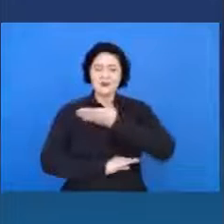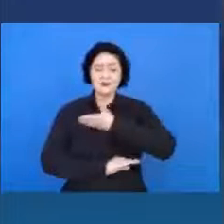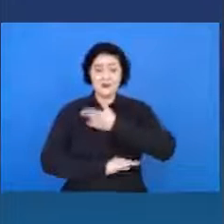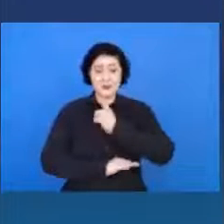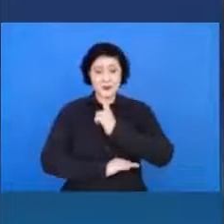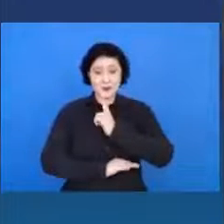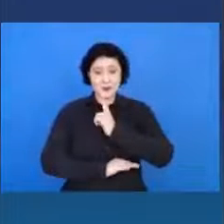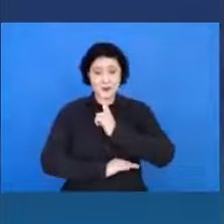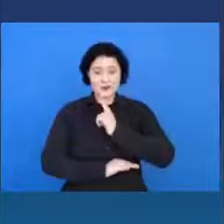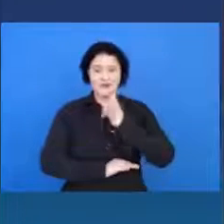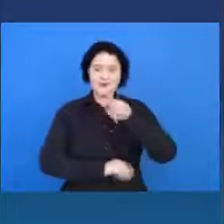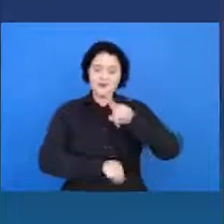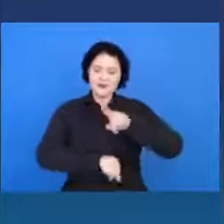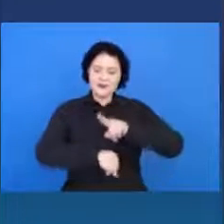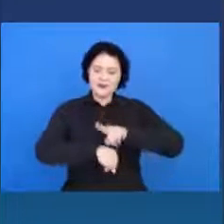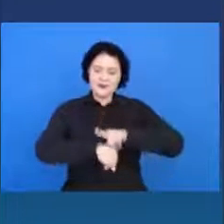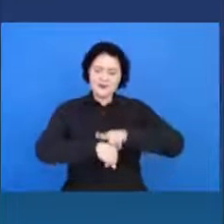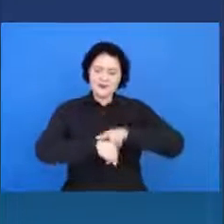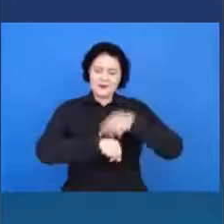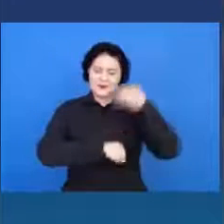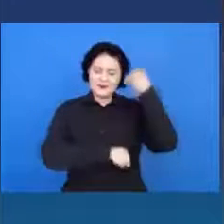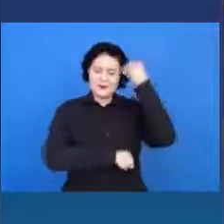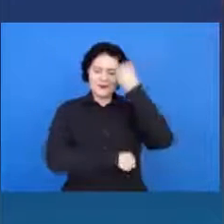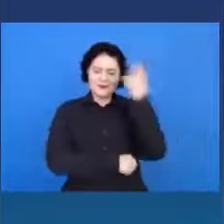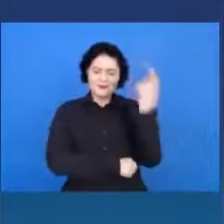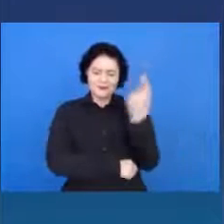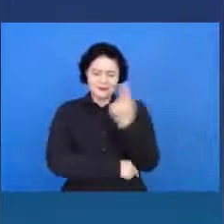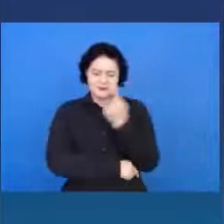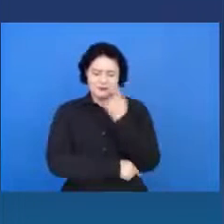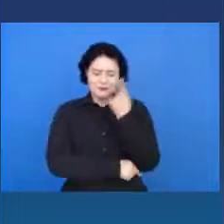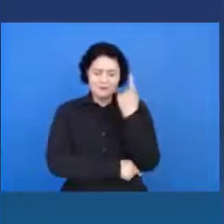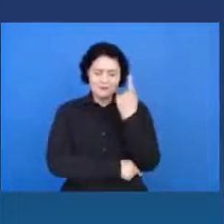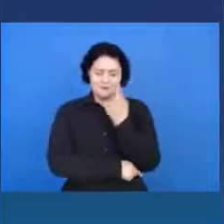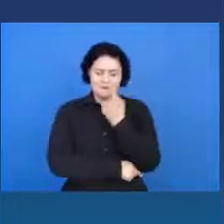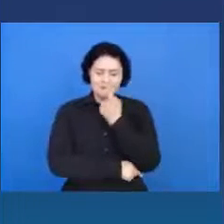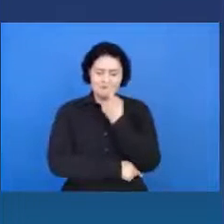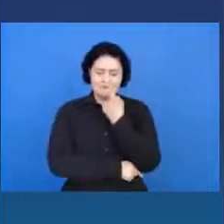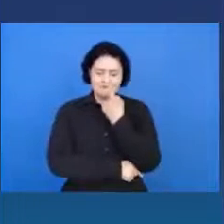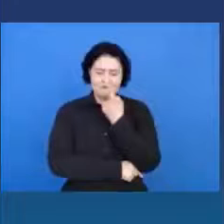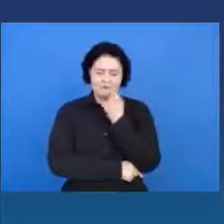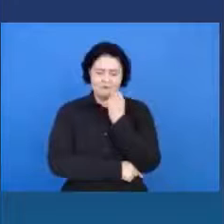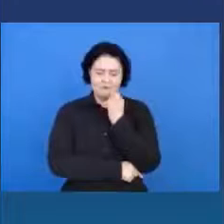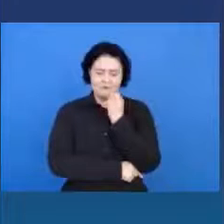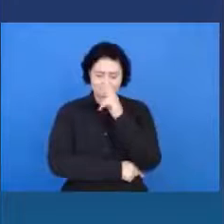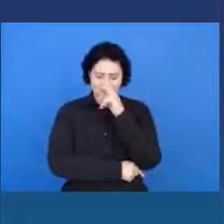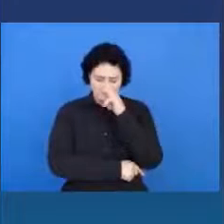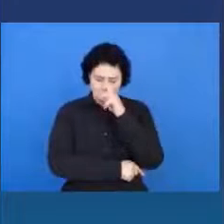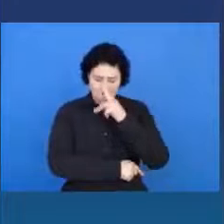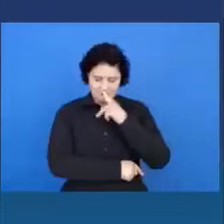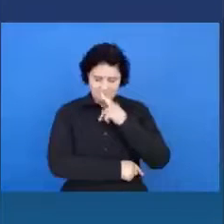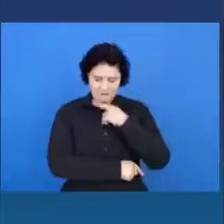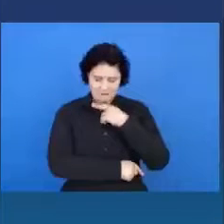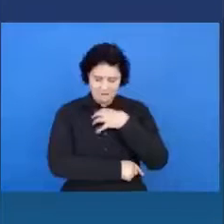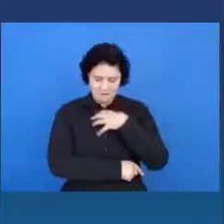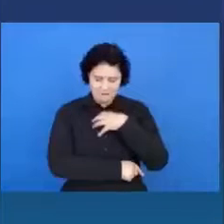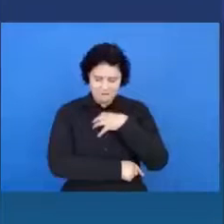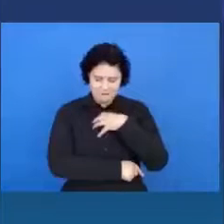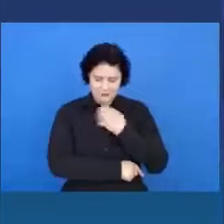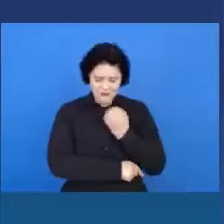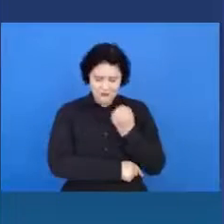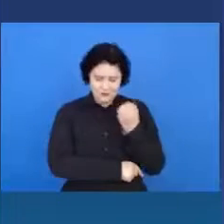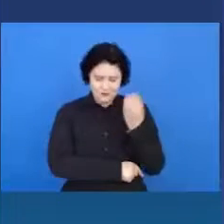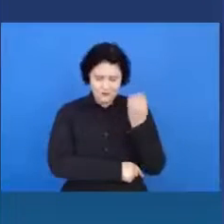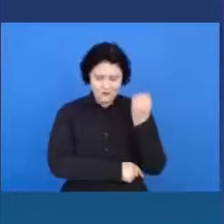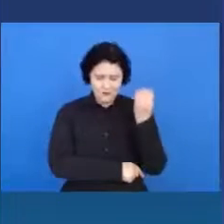Essa será uma experiência solitária uma viagem individual nós estaremos